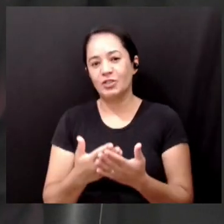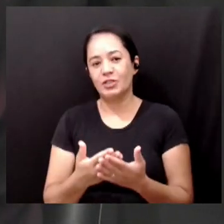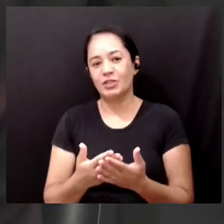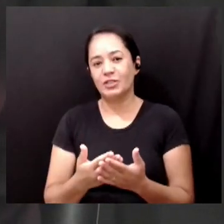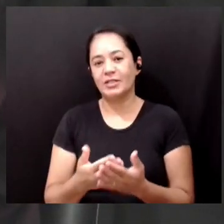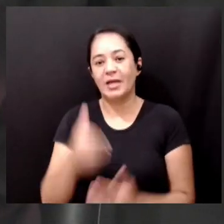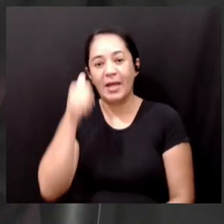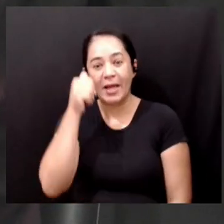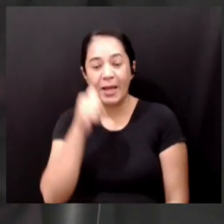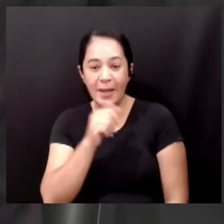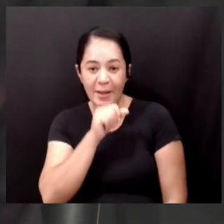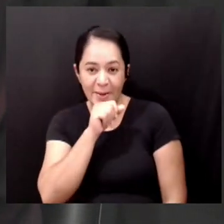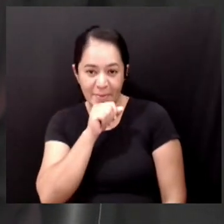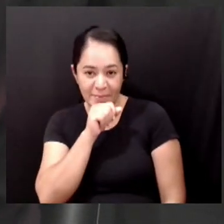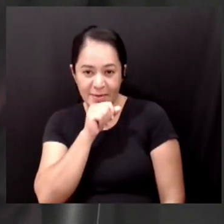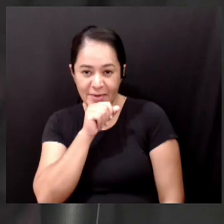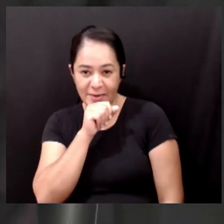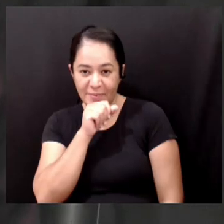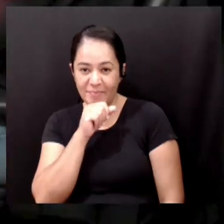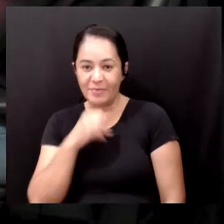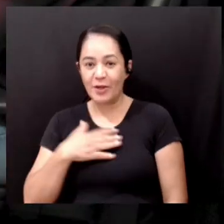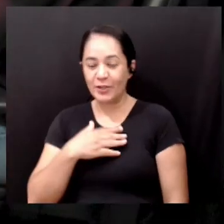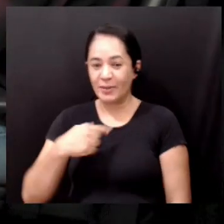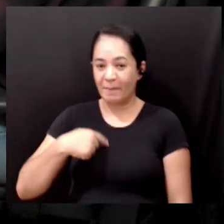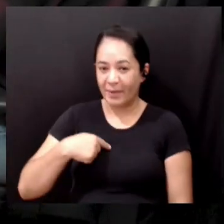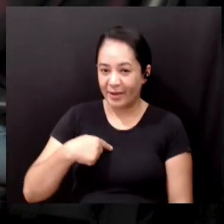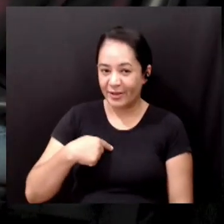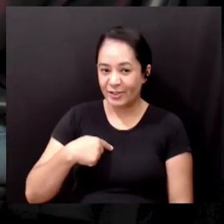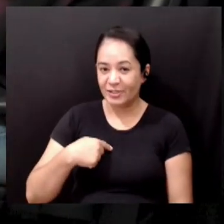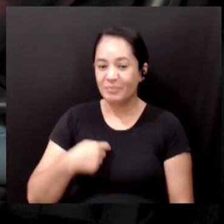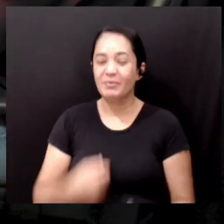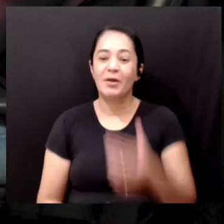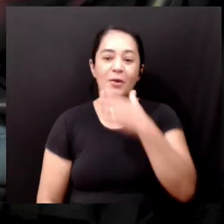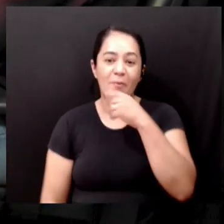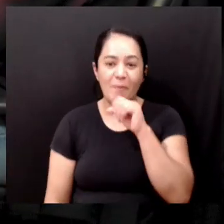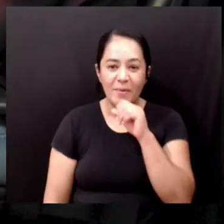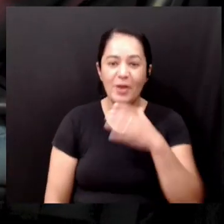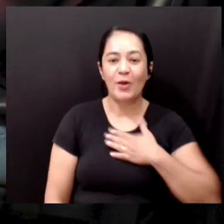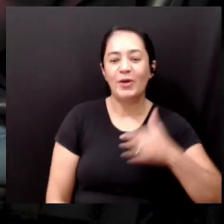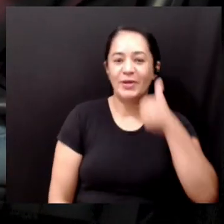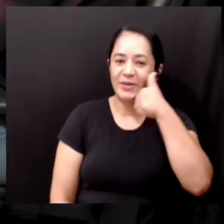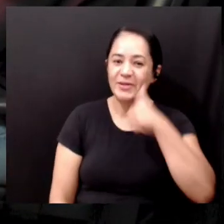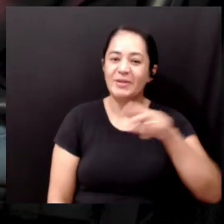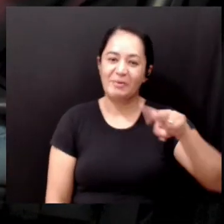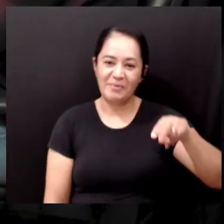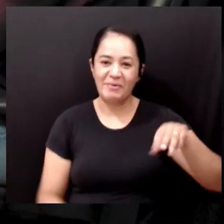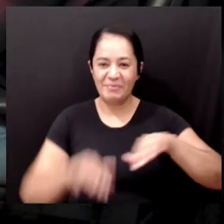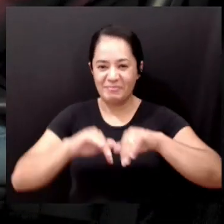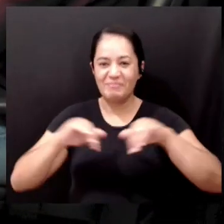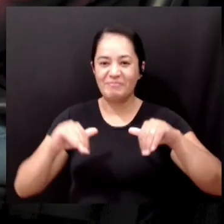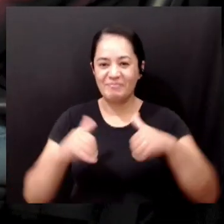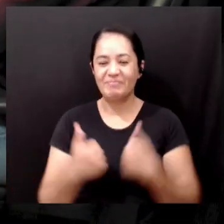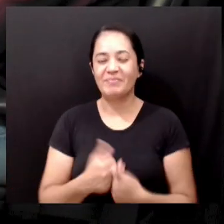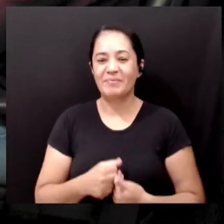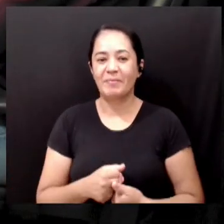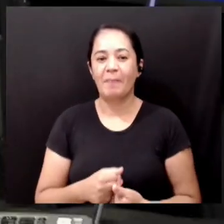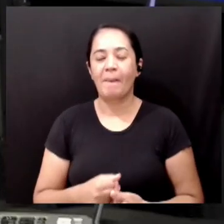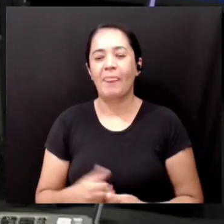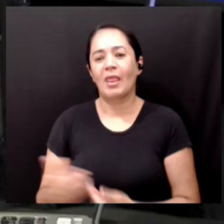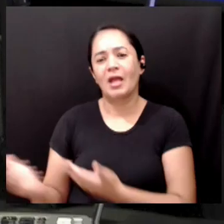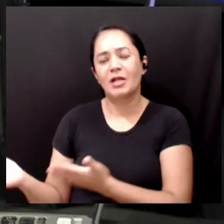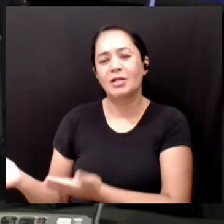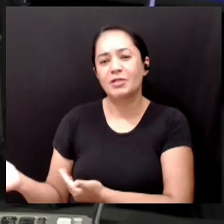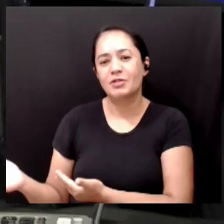é a filha predileta do meu pai. A gente sempre... Então ficou bem dividido. Tá bem dividido, né? Nessa questão. E essa infância lá no São Bento,